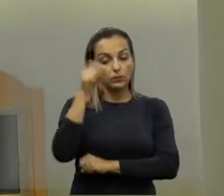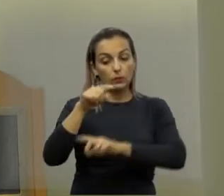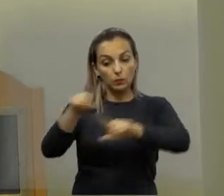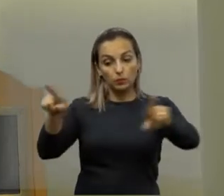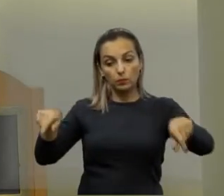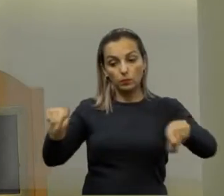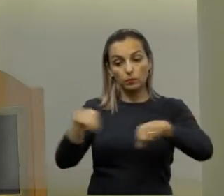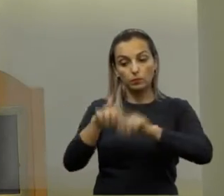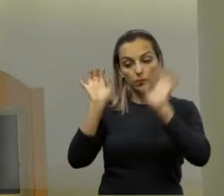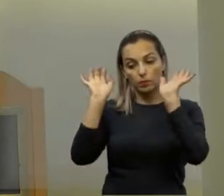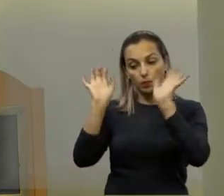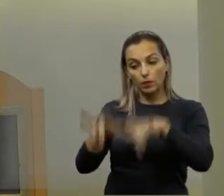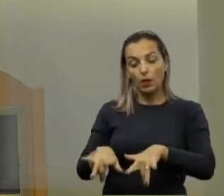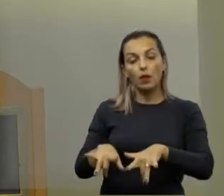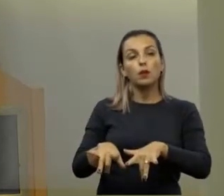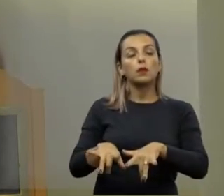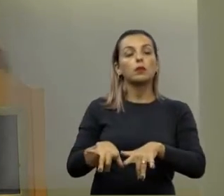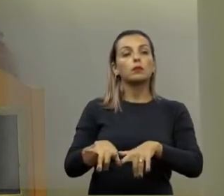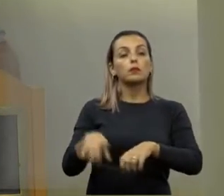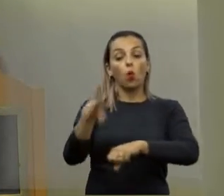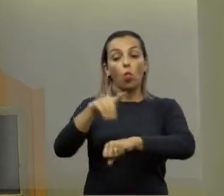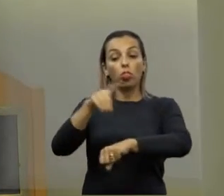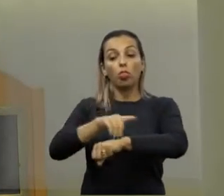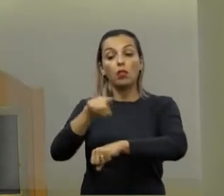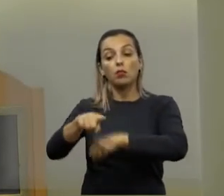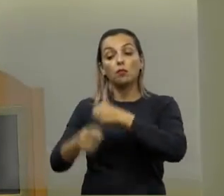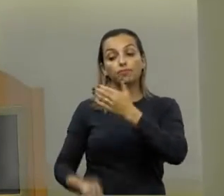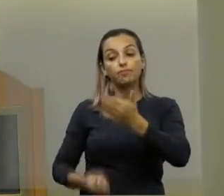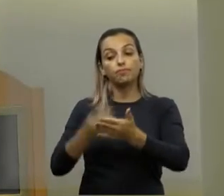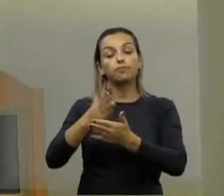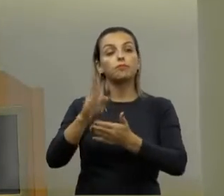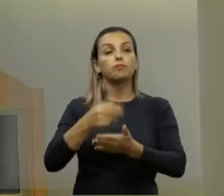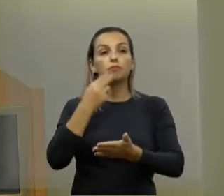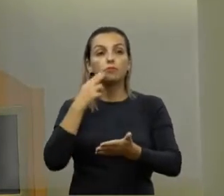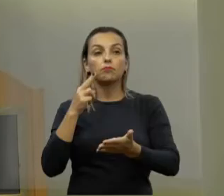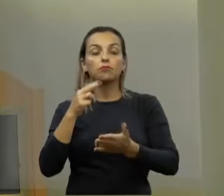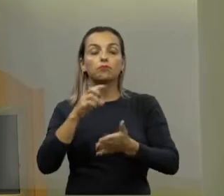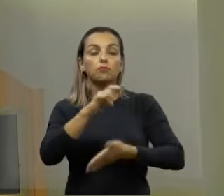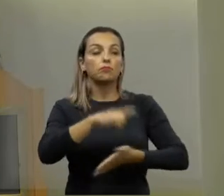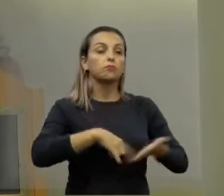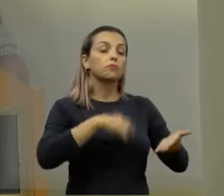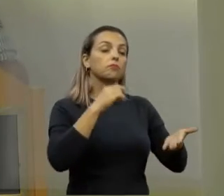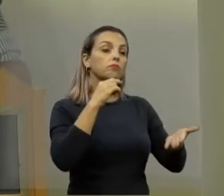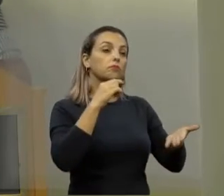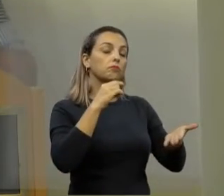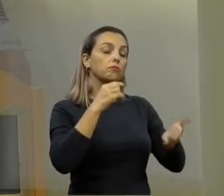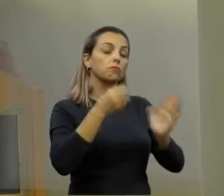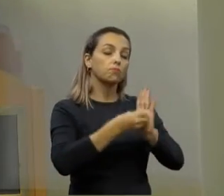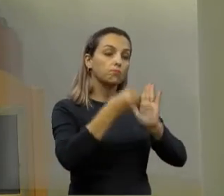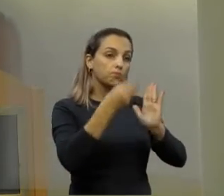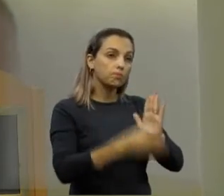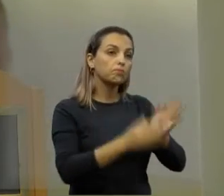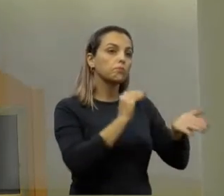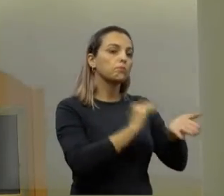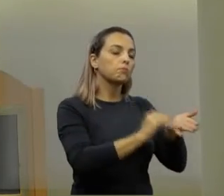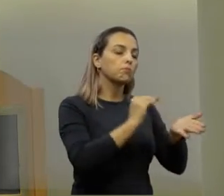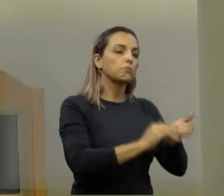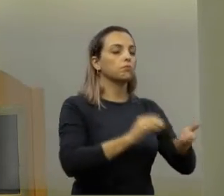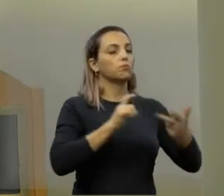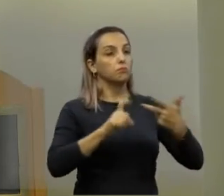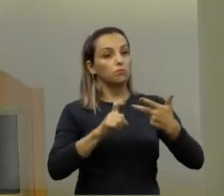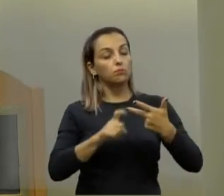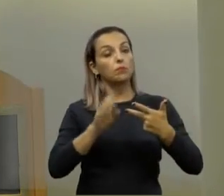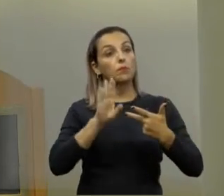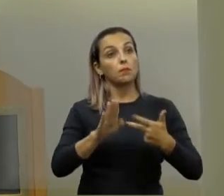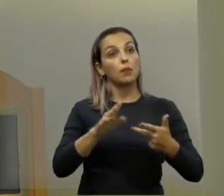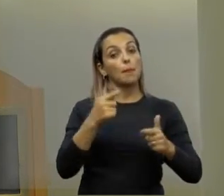que vira um foco de seminação E aí tem um problema que a gente encaminha indicação pelo executivo que a gente fala com secretário mas esses problemas